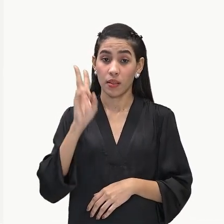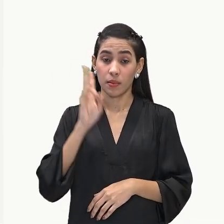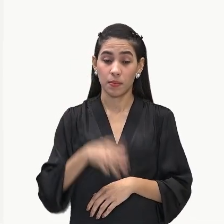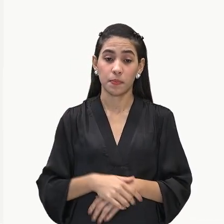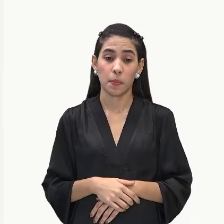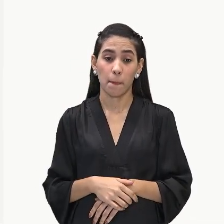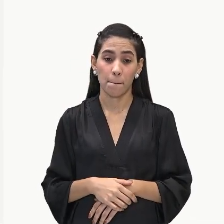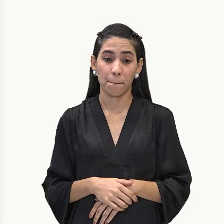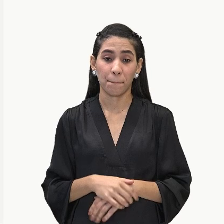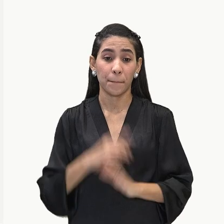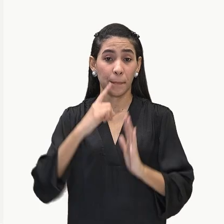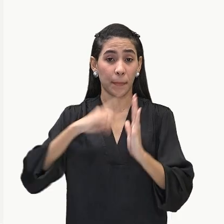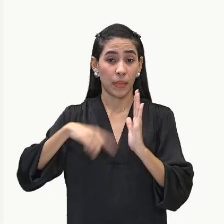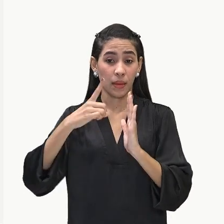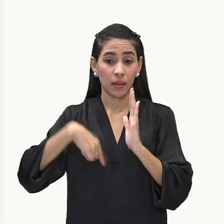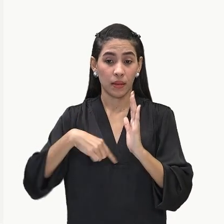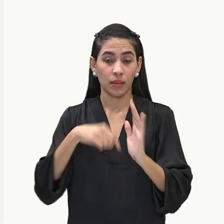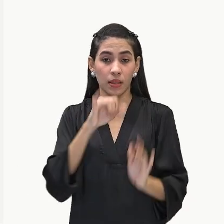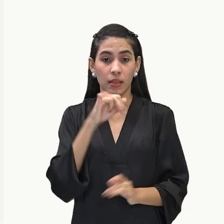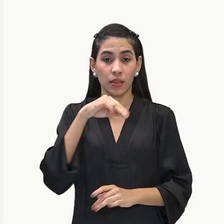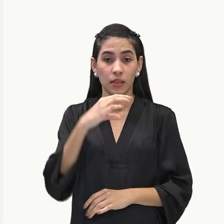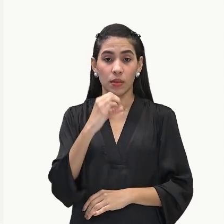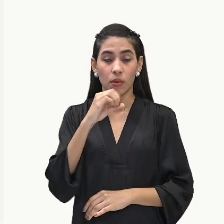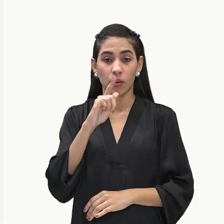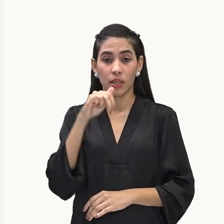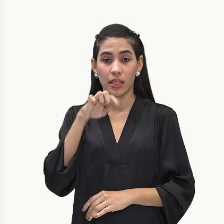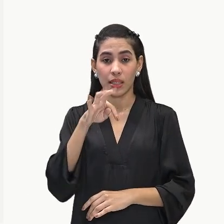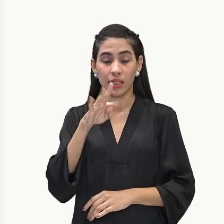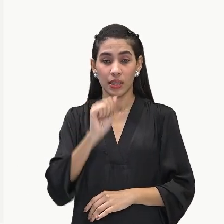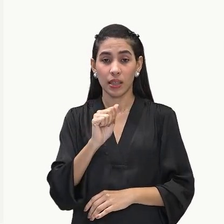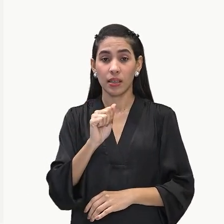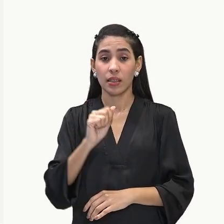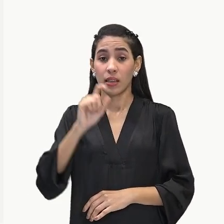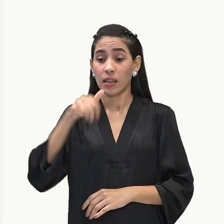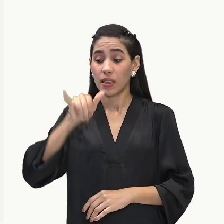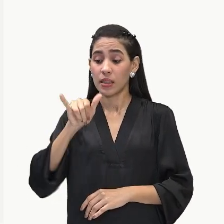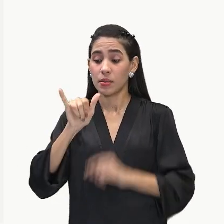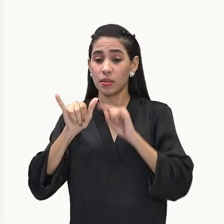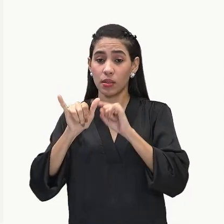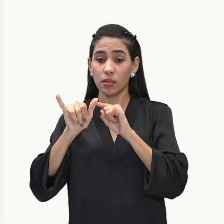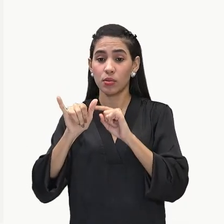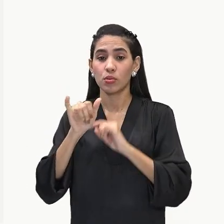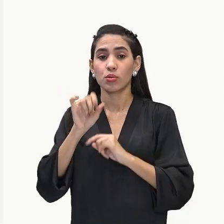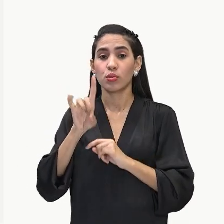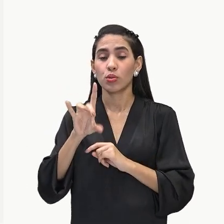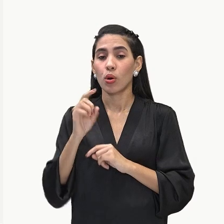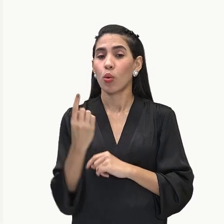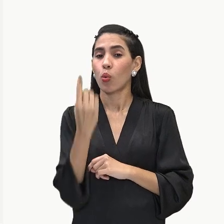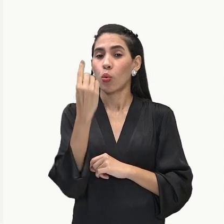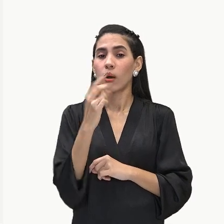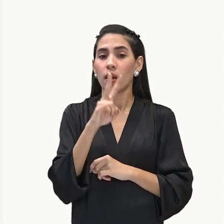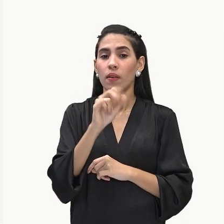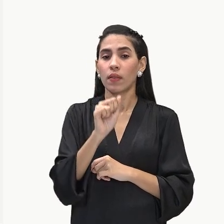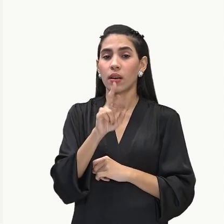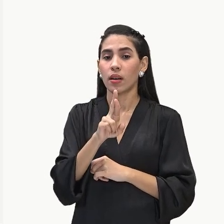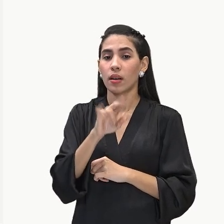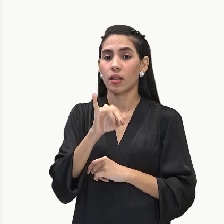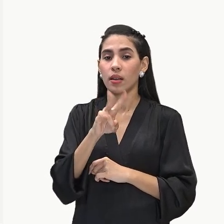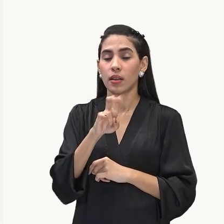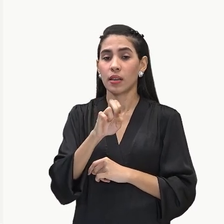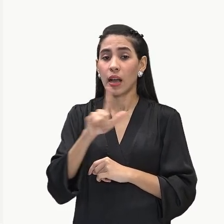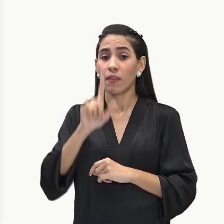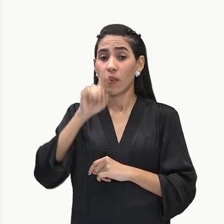foi extinta a incógnita y. Nós ficamos aí só com uma variável, que no caso é o x, e